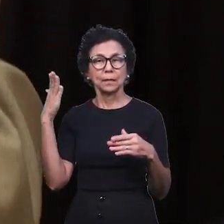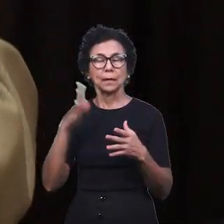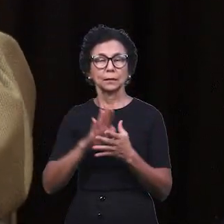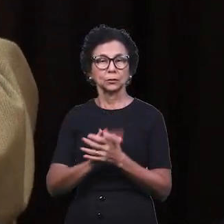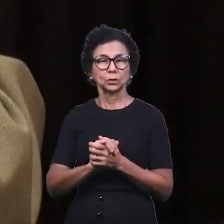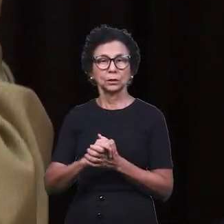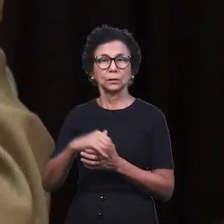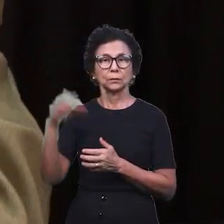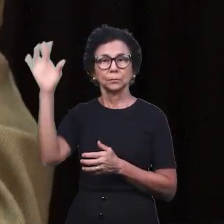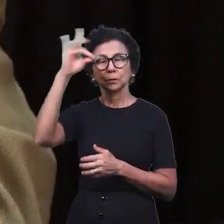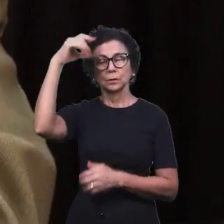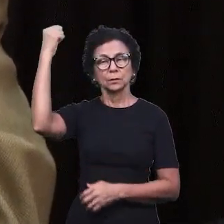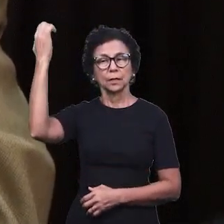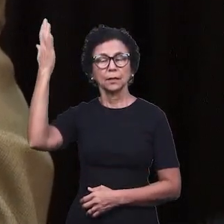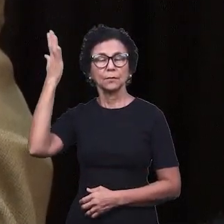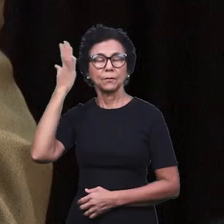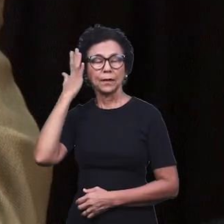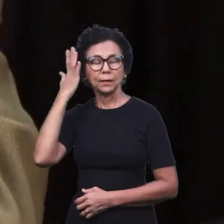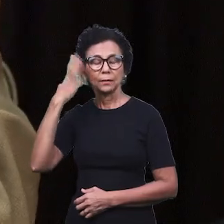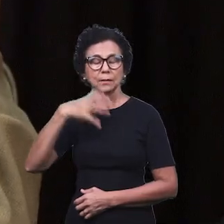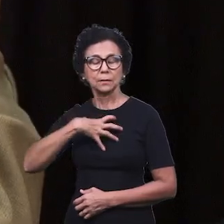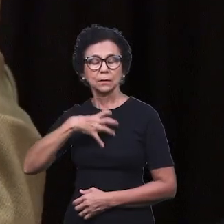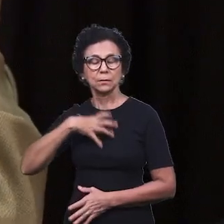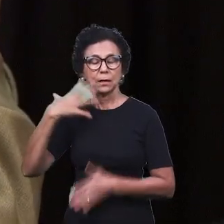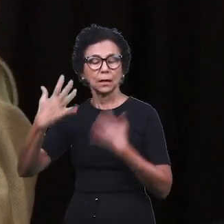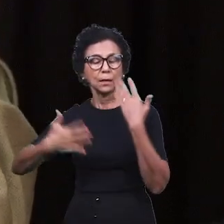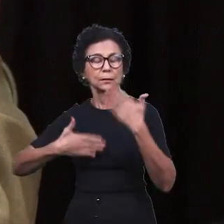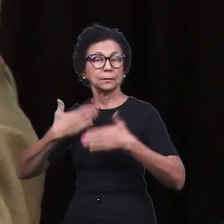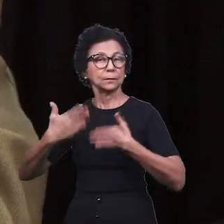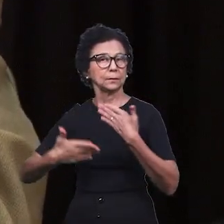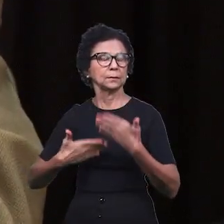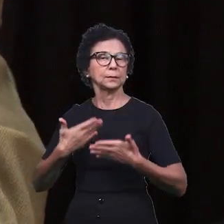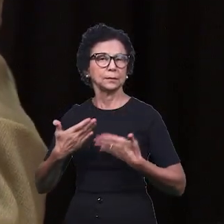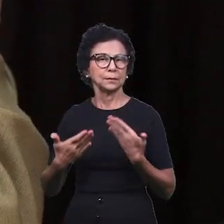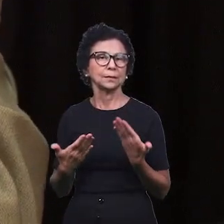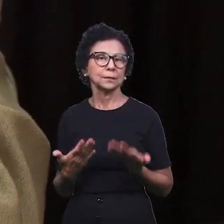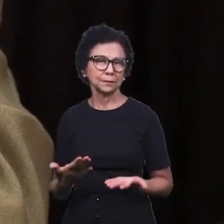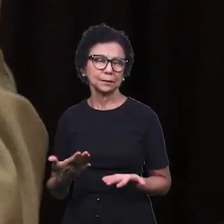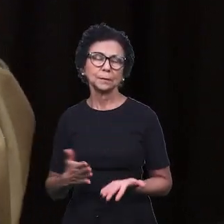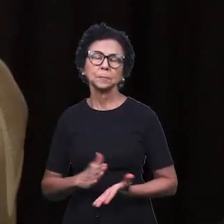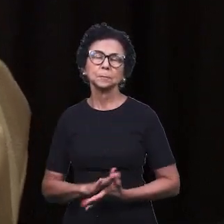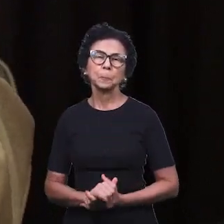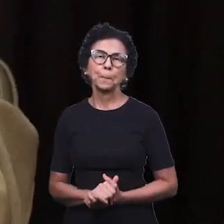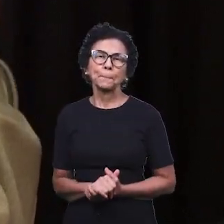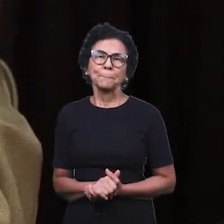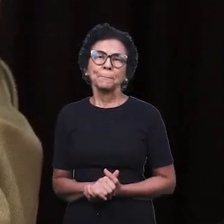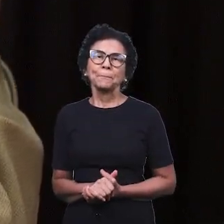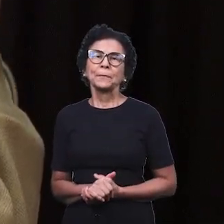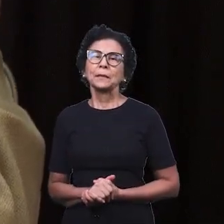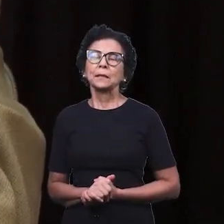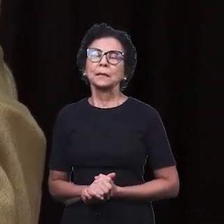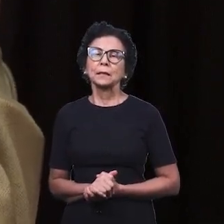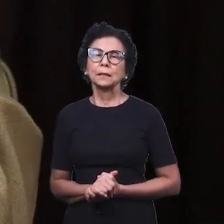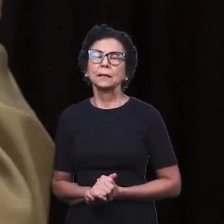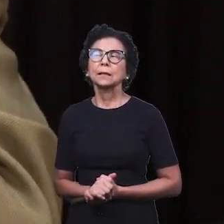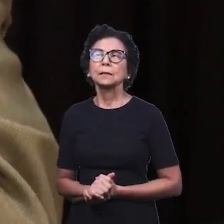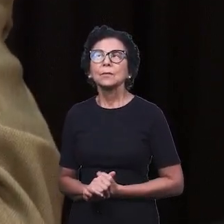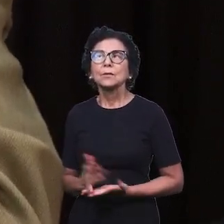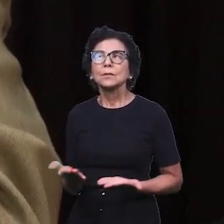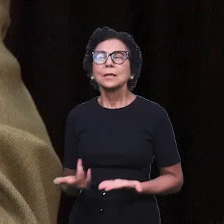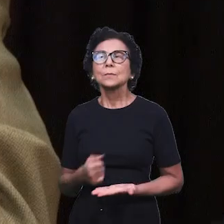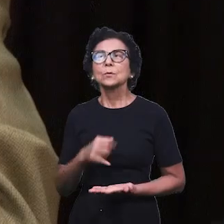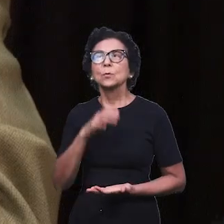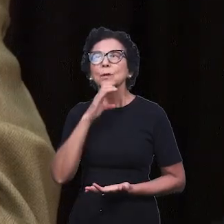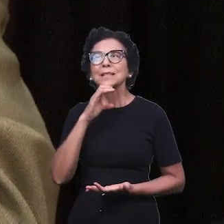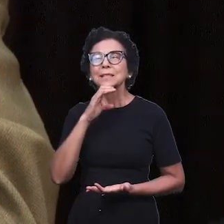a alegria de podermos desfrutar de um conhecimento que vai além da razão humana. E isso